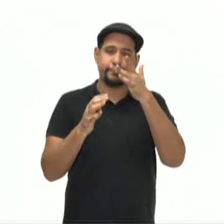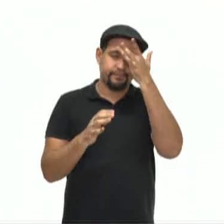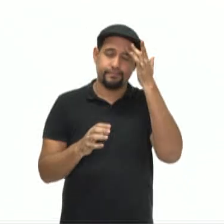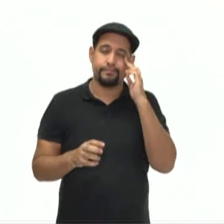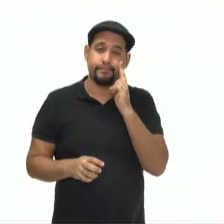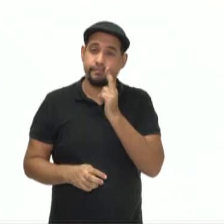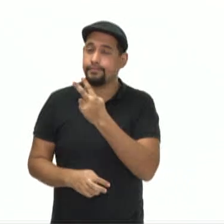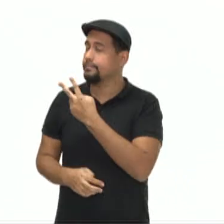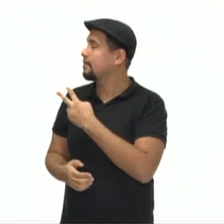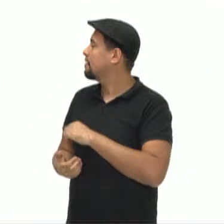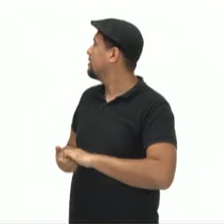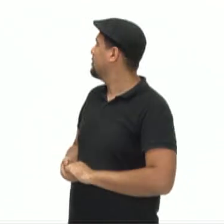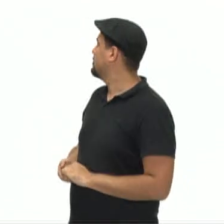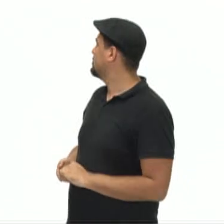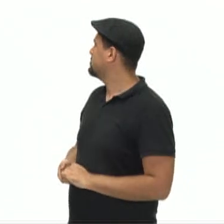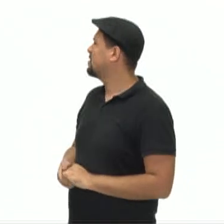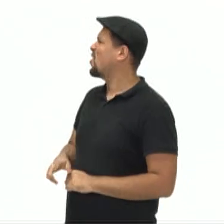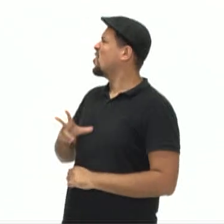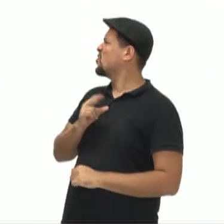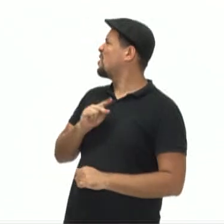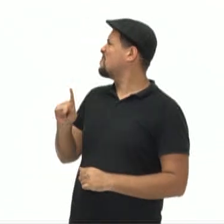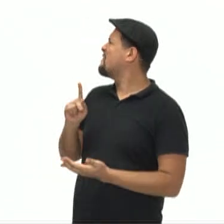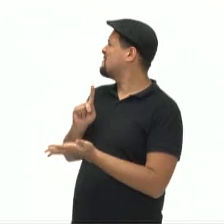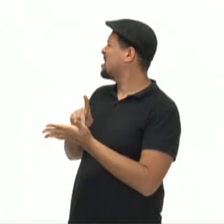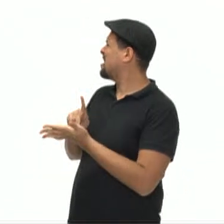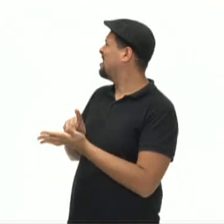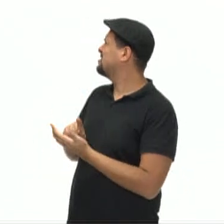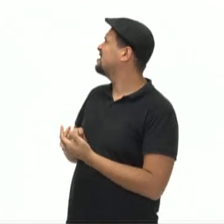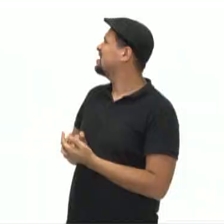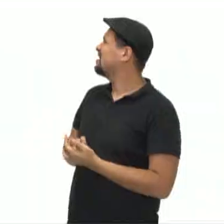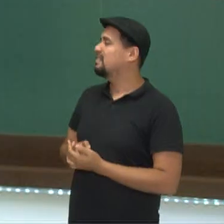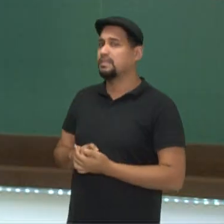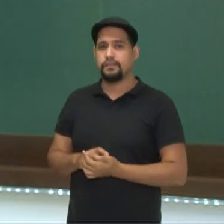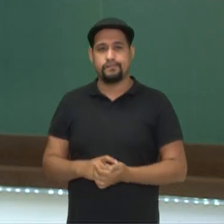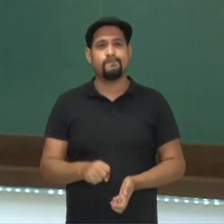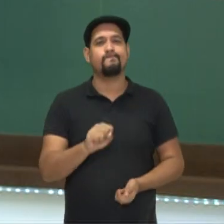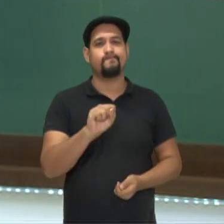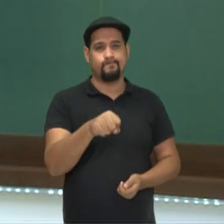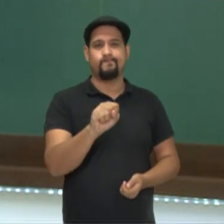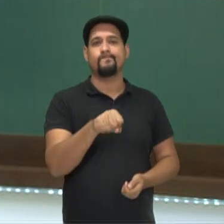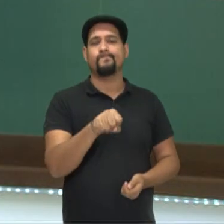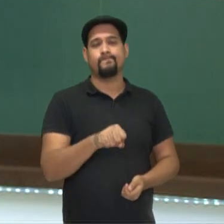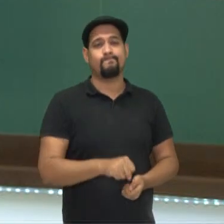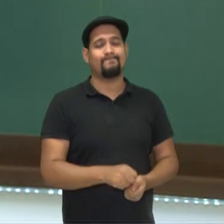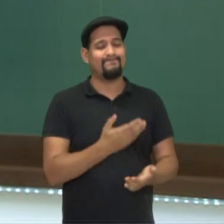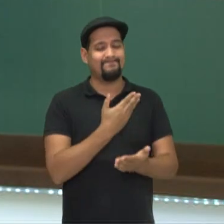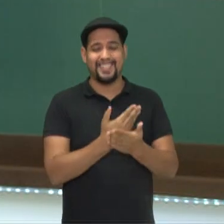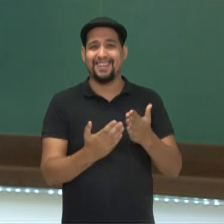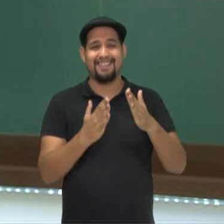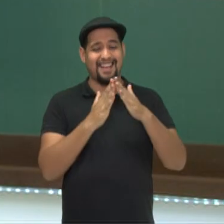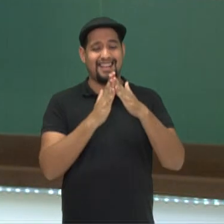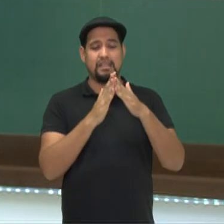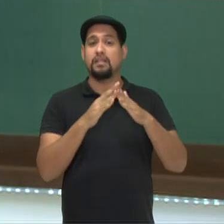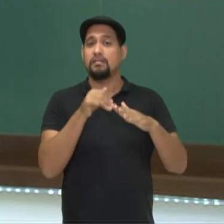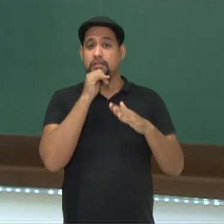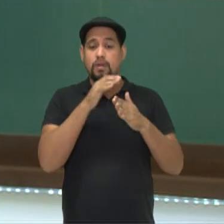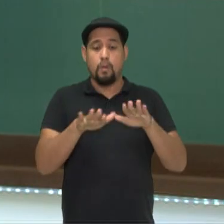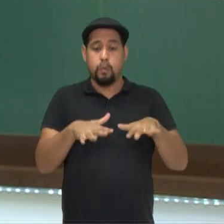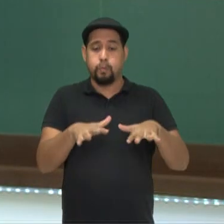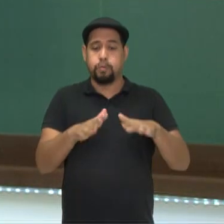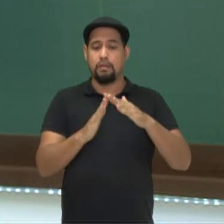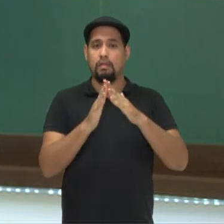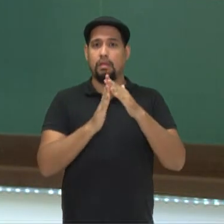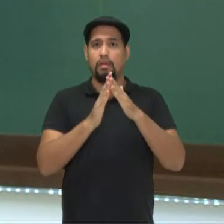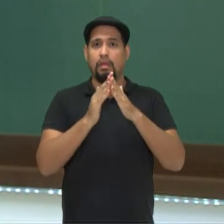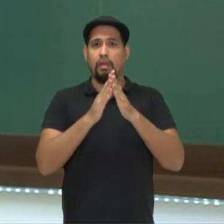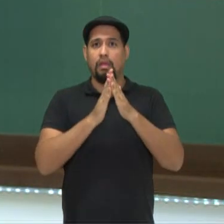Haiti. Professor, é verdade isso? Sim, gente. Eles perderam as suas casas com o tremor de terra e